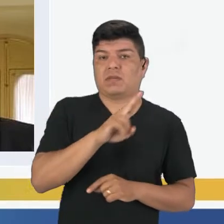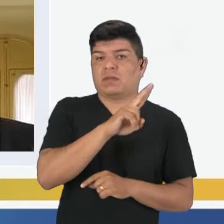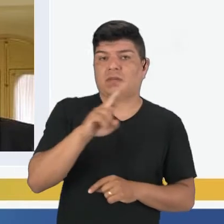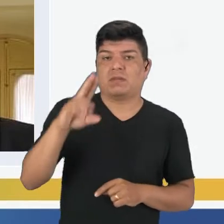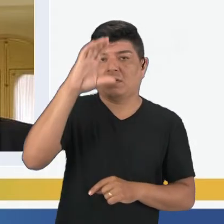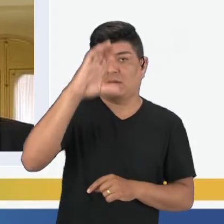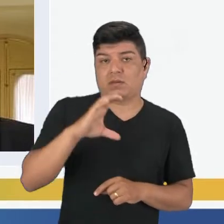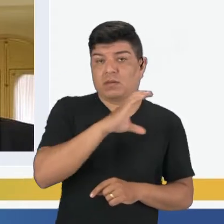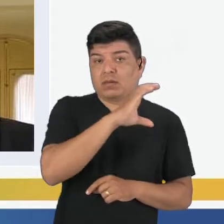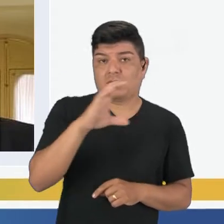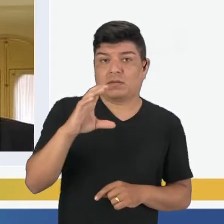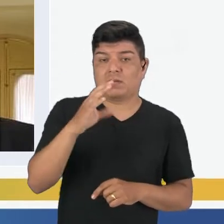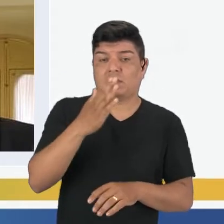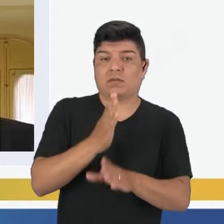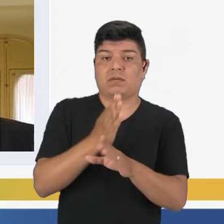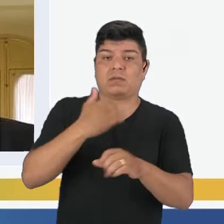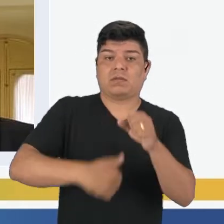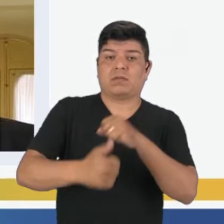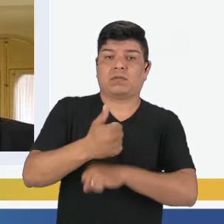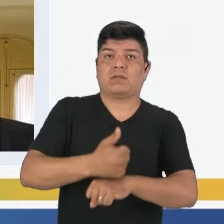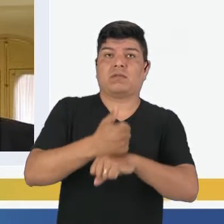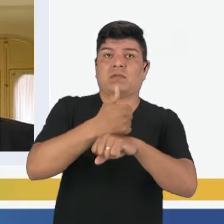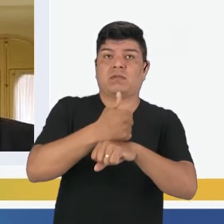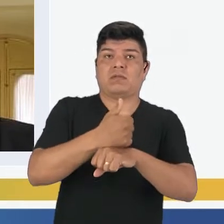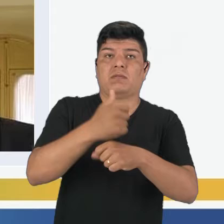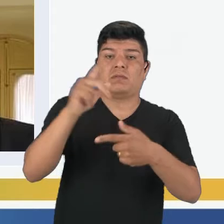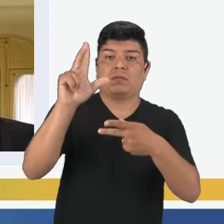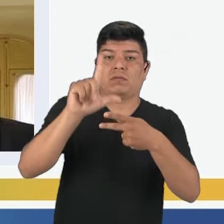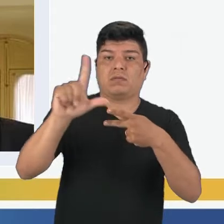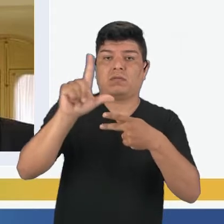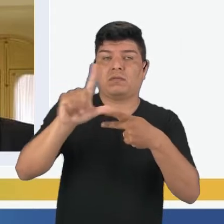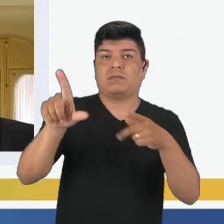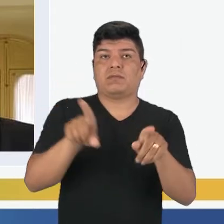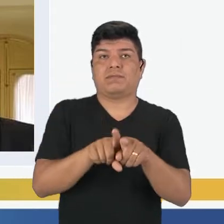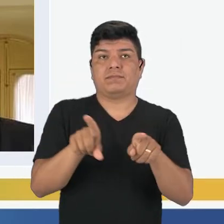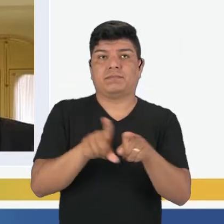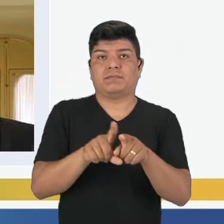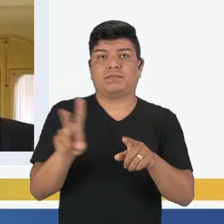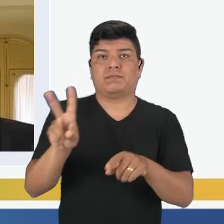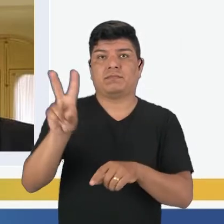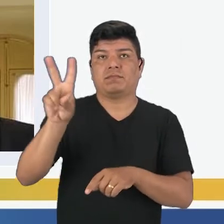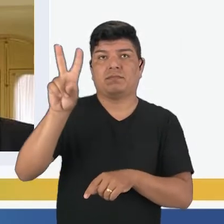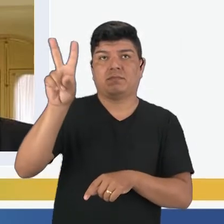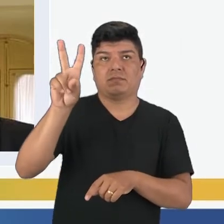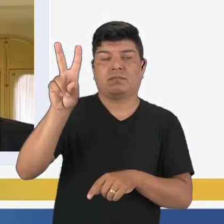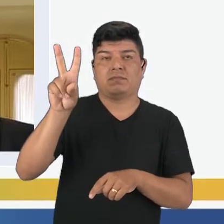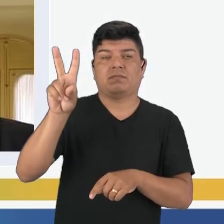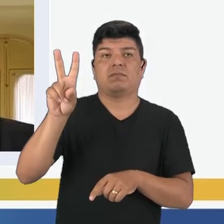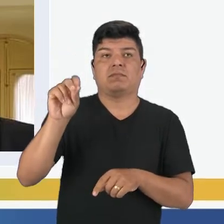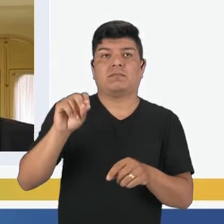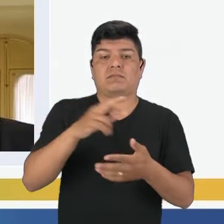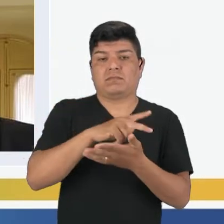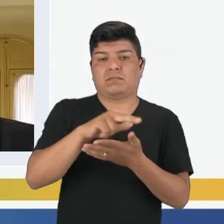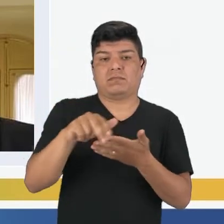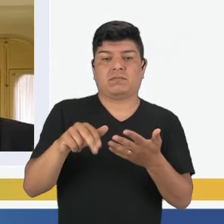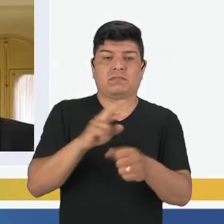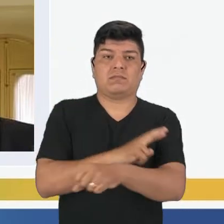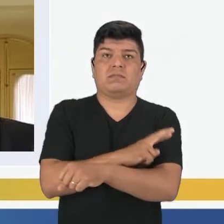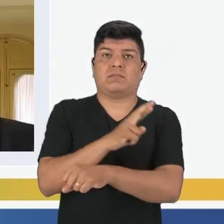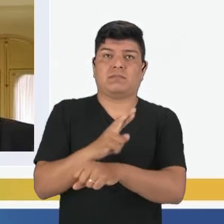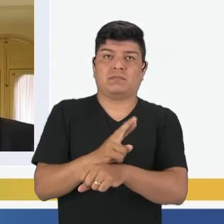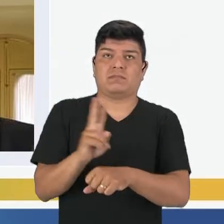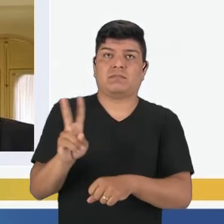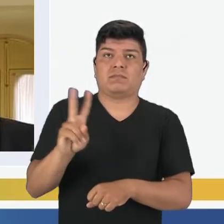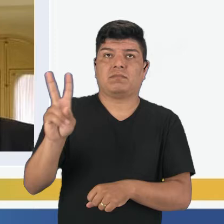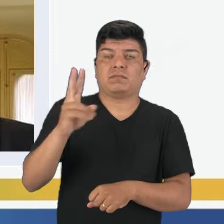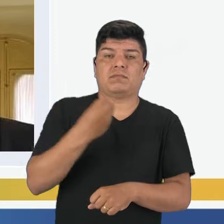liderança dele, tem se demonstrado uma igreja plural, uma igreja que valoriza a variedade religiosa,